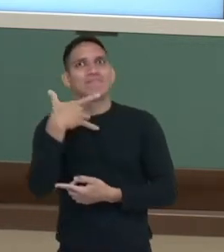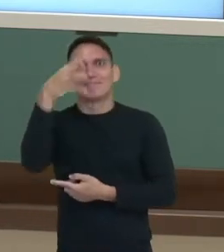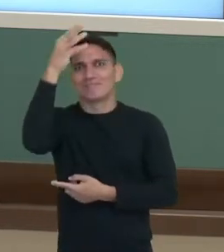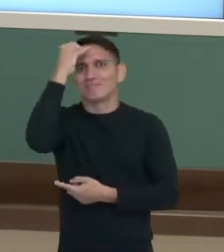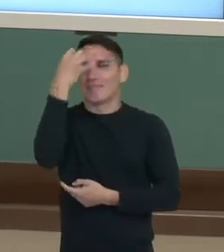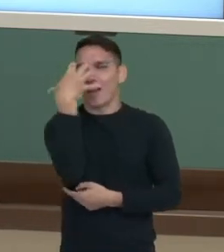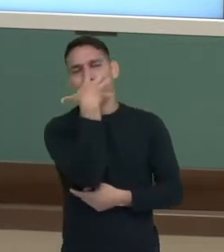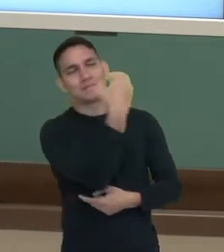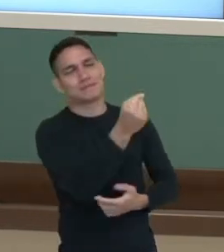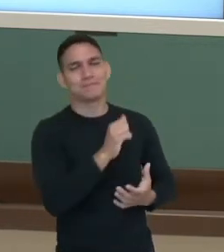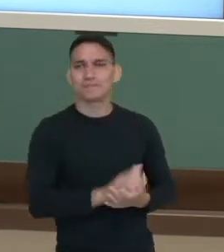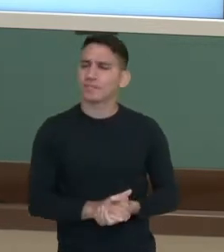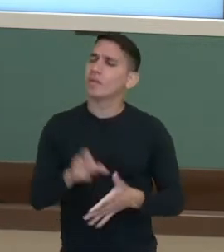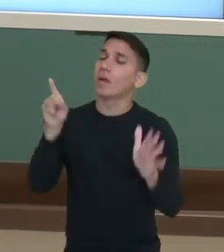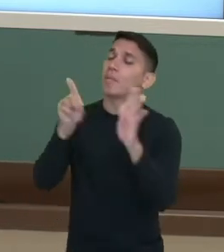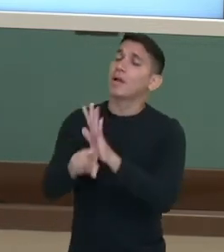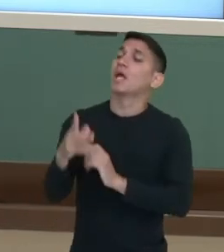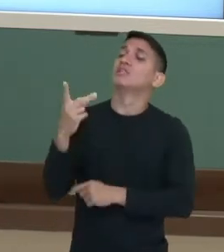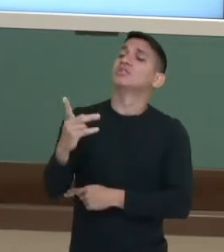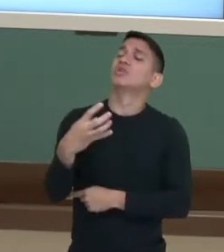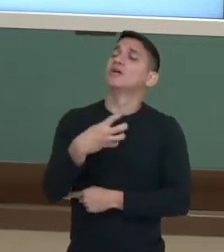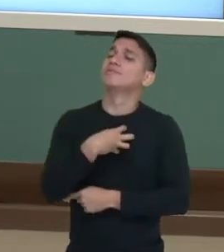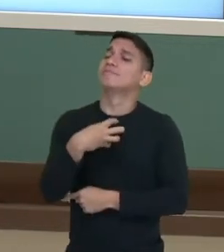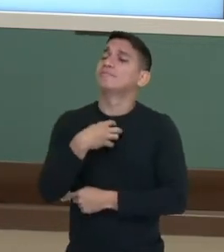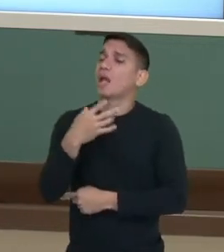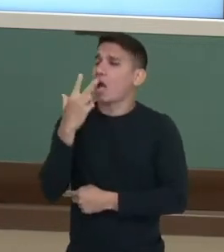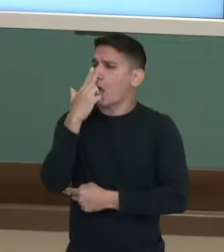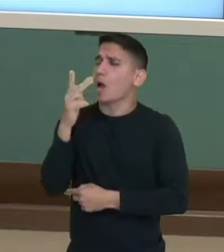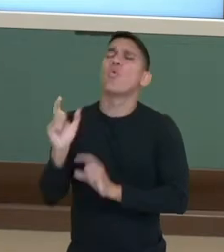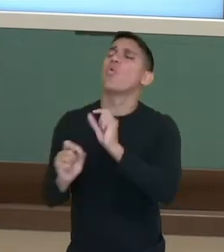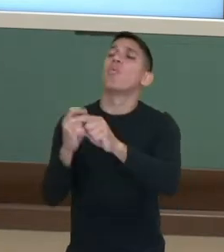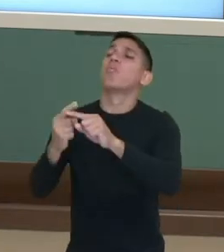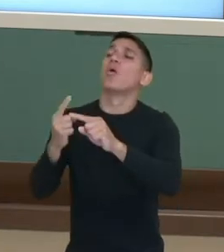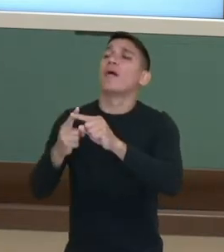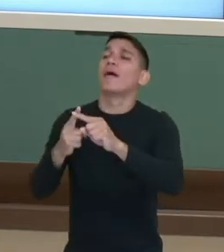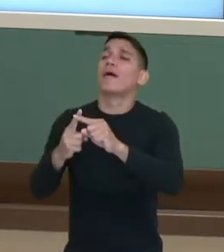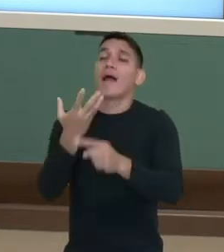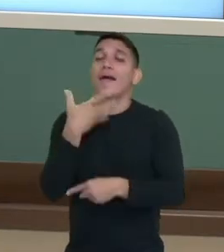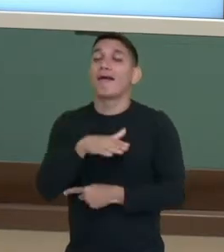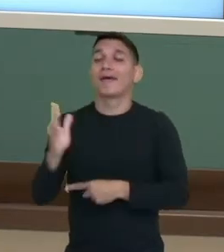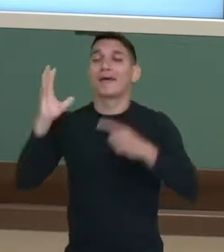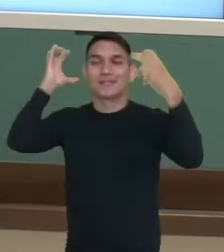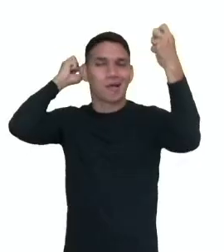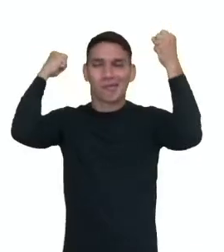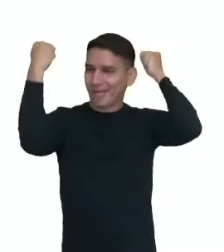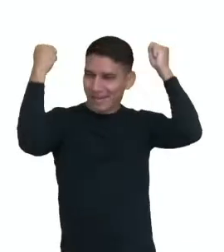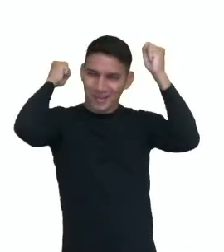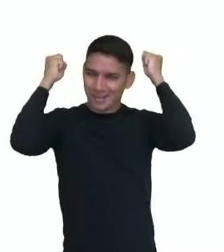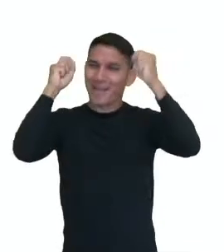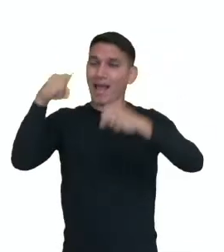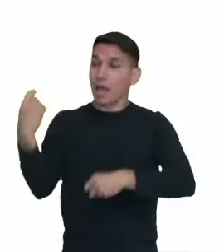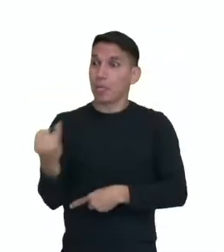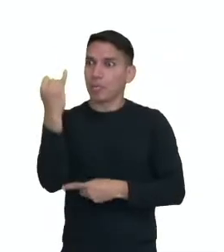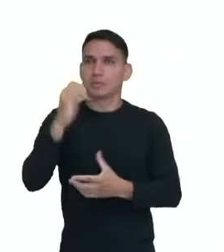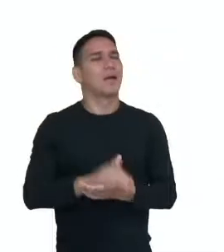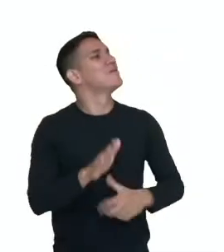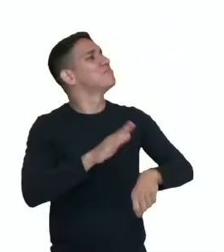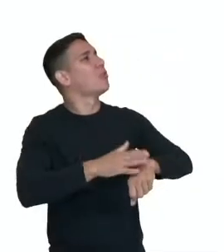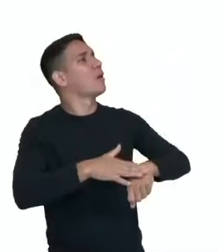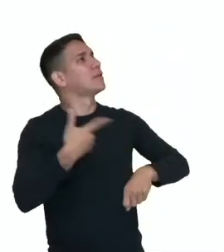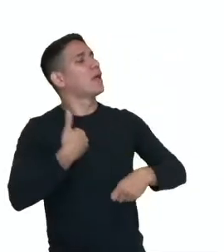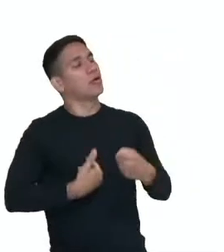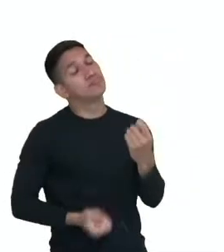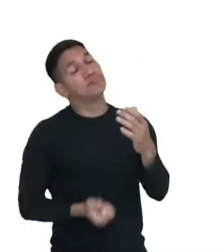Na sua opinião, o que torna o Menino Maluquinho tão fascinante? Quando lancei o Menino Maluquinho, eu não tinha a